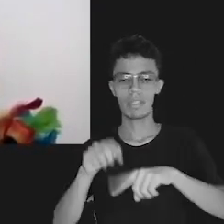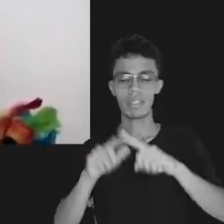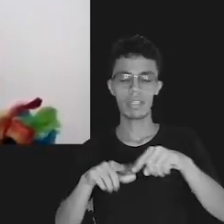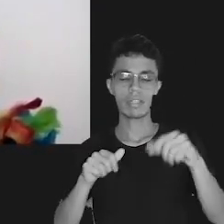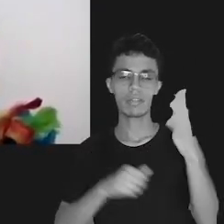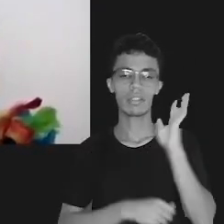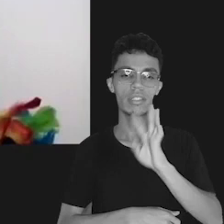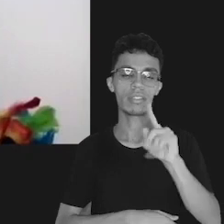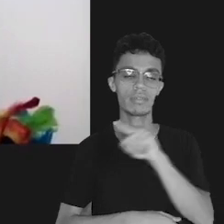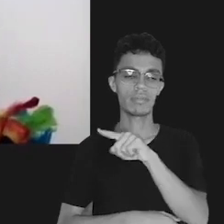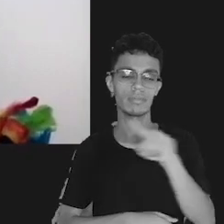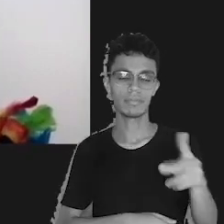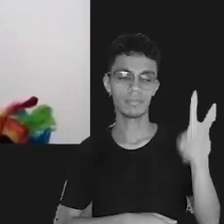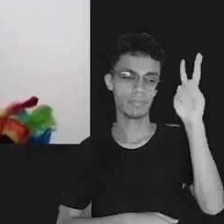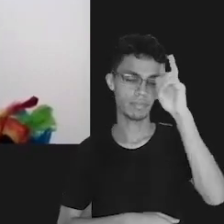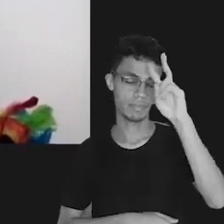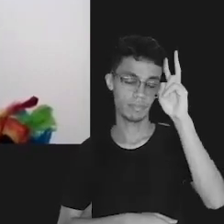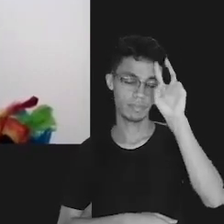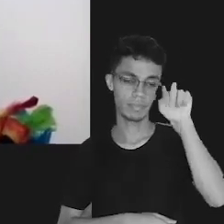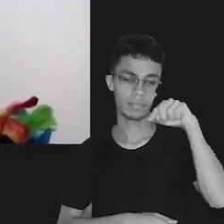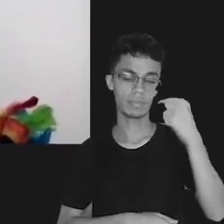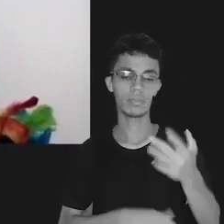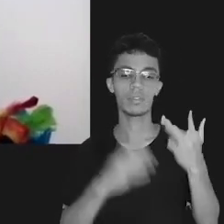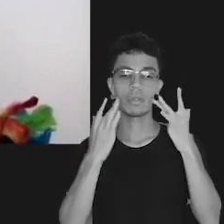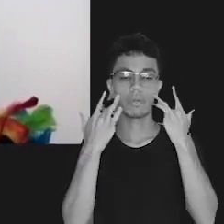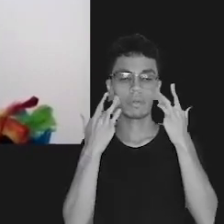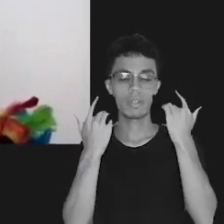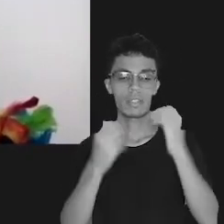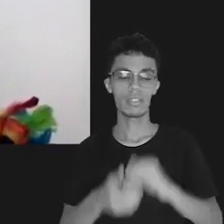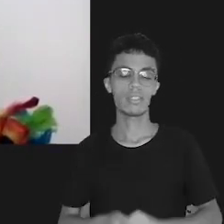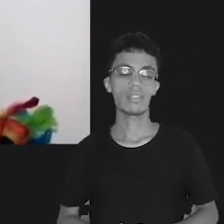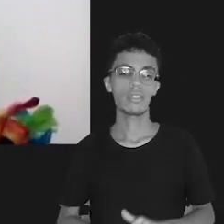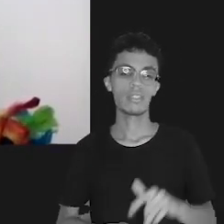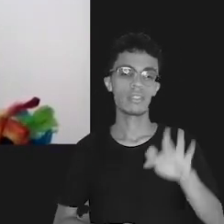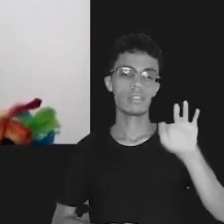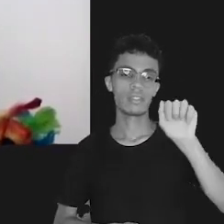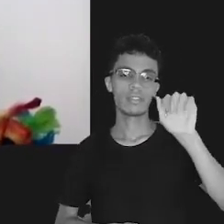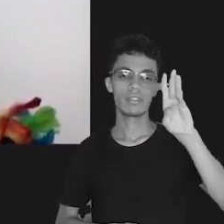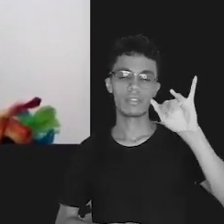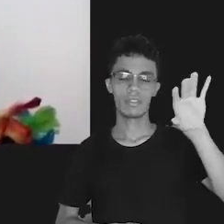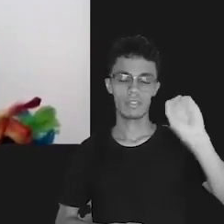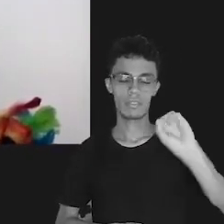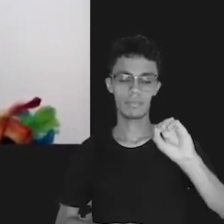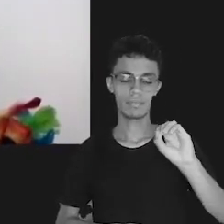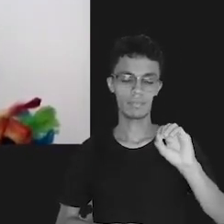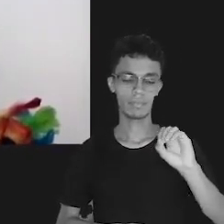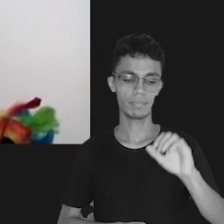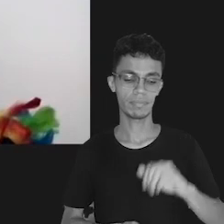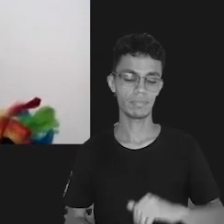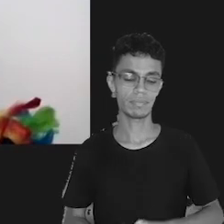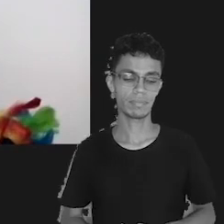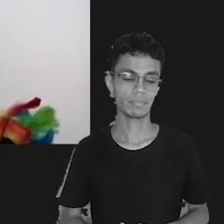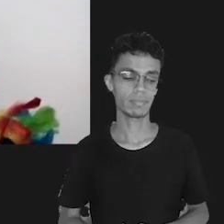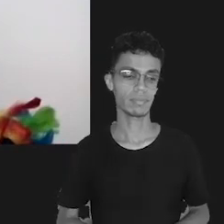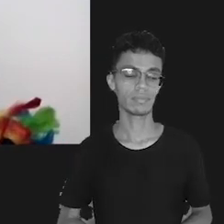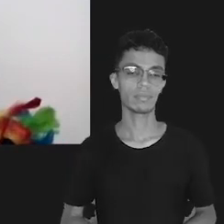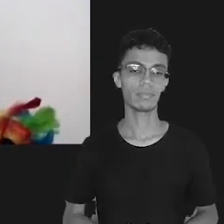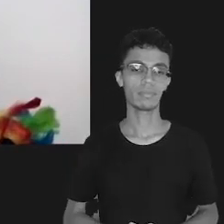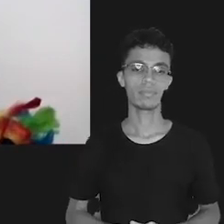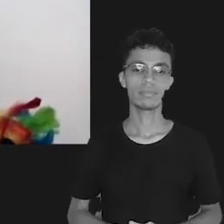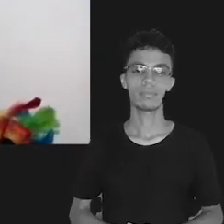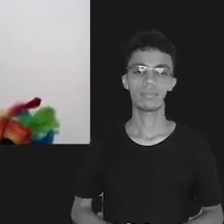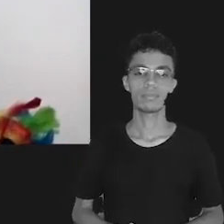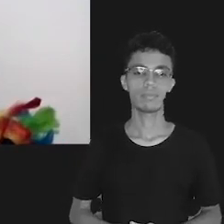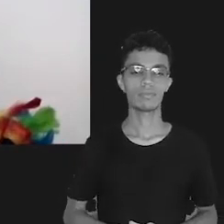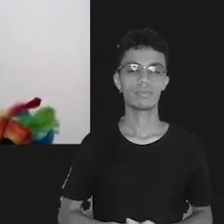bacana, e aí vocês podem ser lembrados das próximas peças. É isso que eu queria comentar, esse canal é um achado, cara, que canal